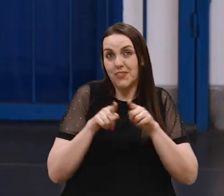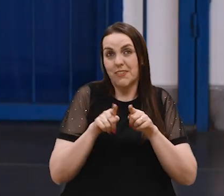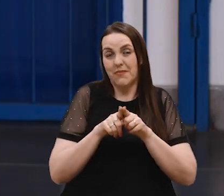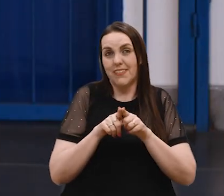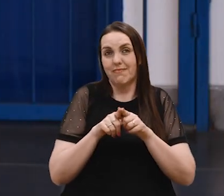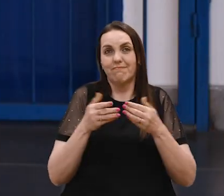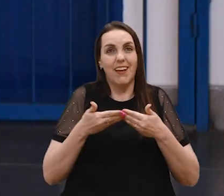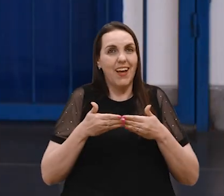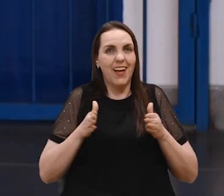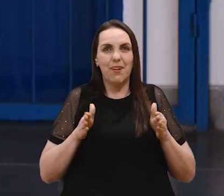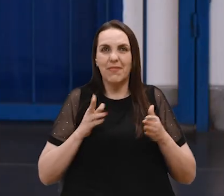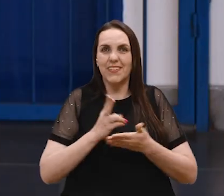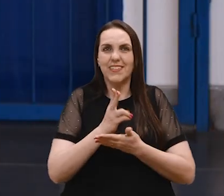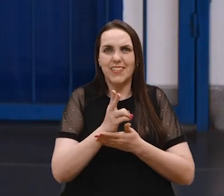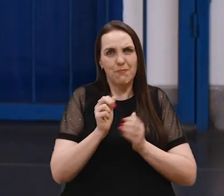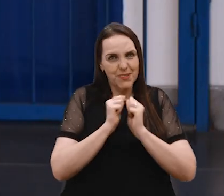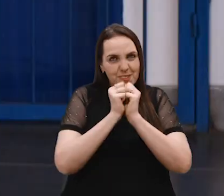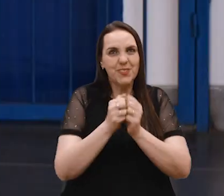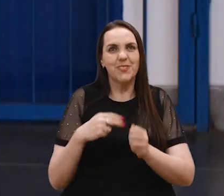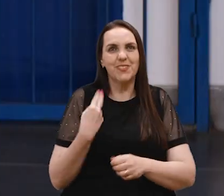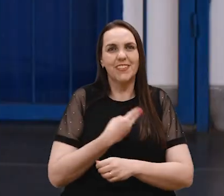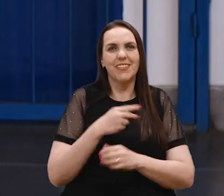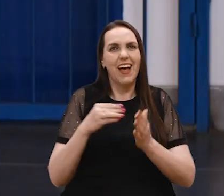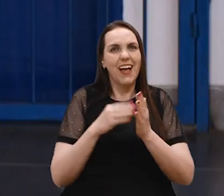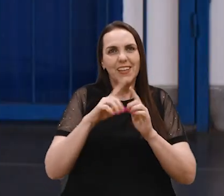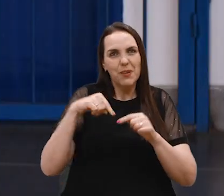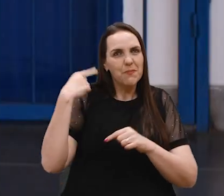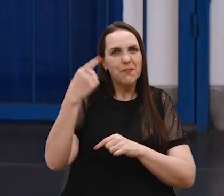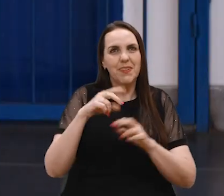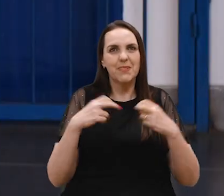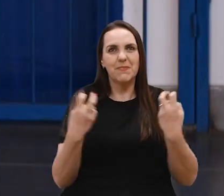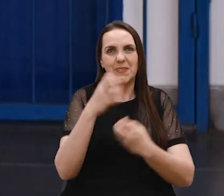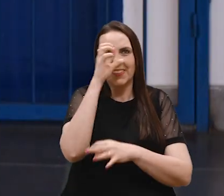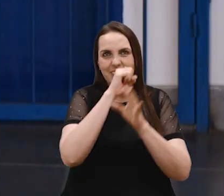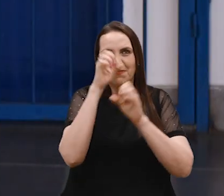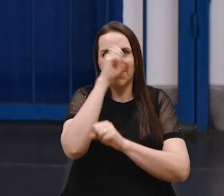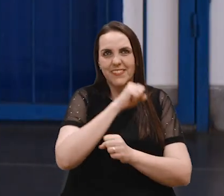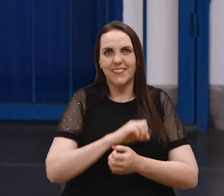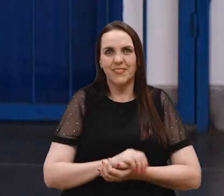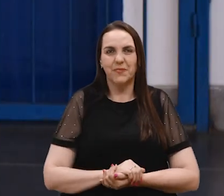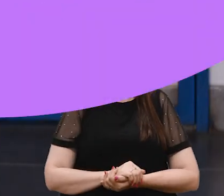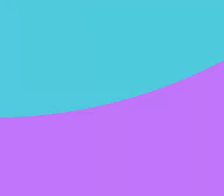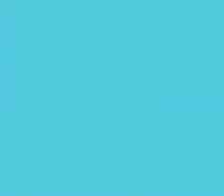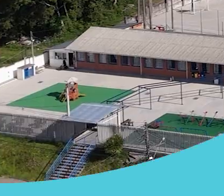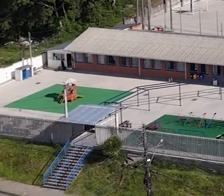crítica. A gente está sempre aberto. Continue com a gente. Até a próxima Roda de Saberes.